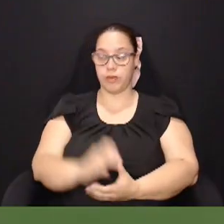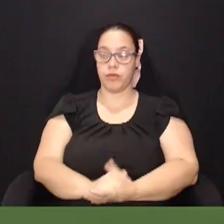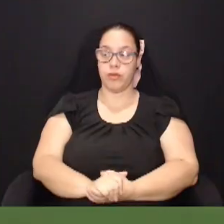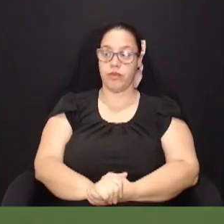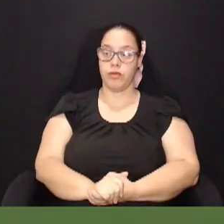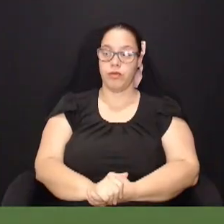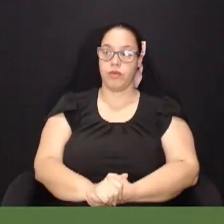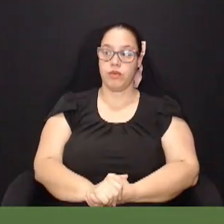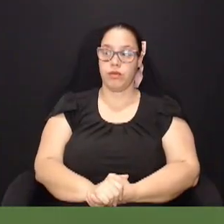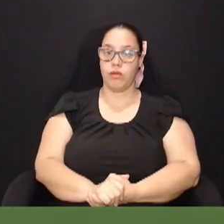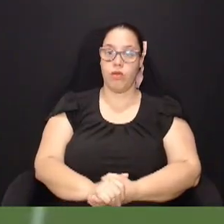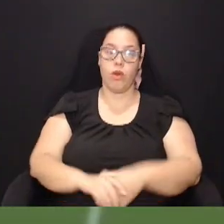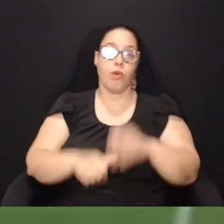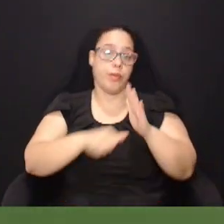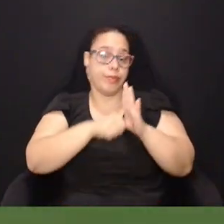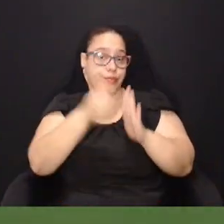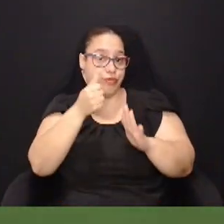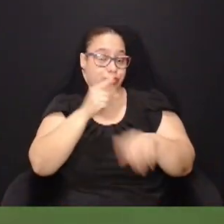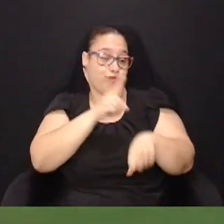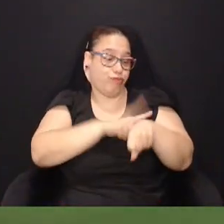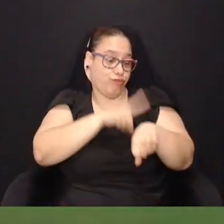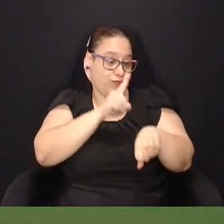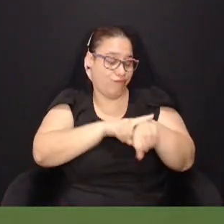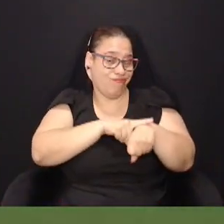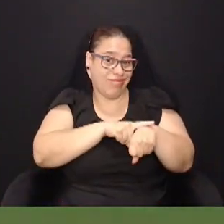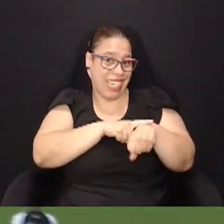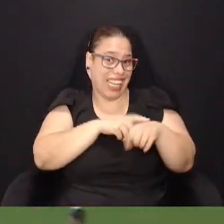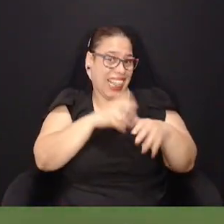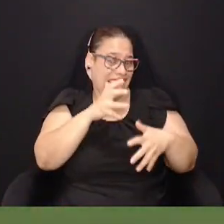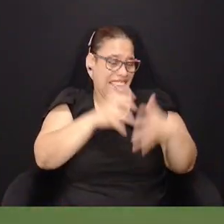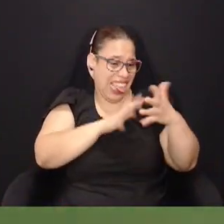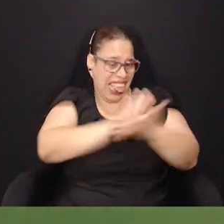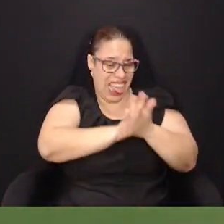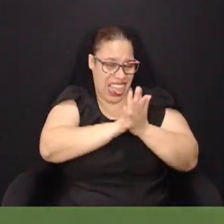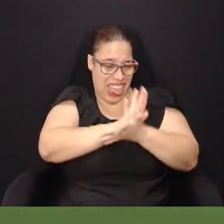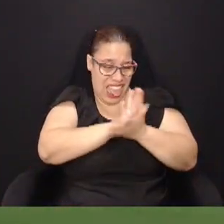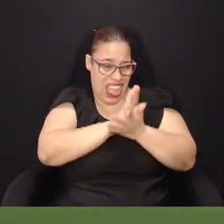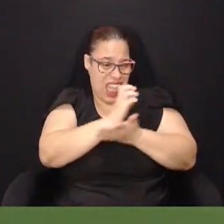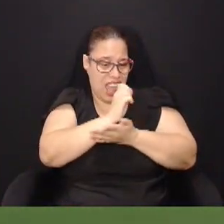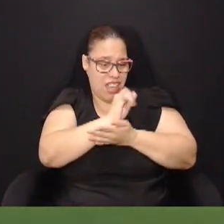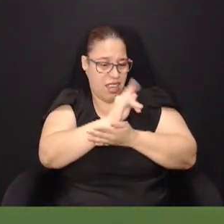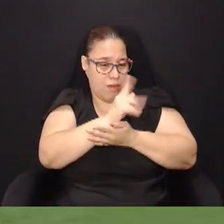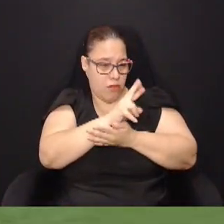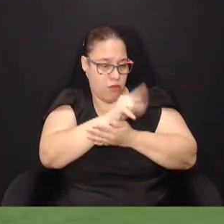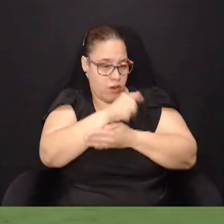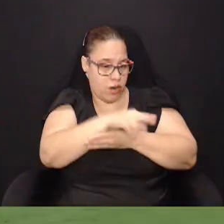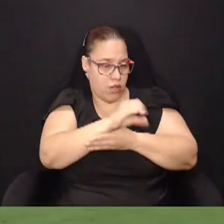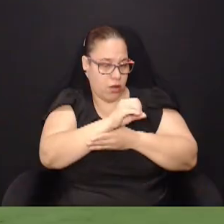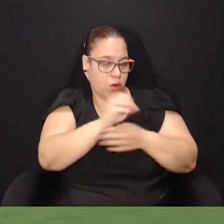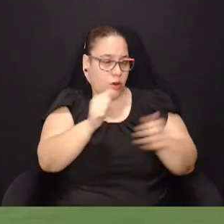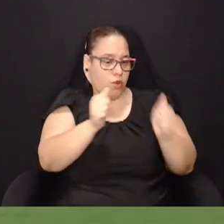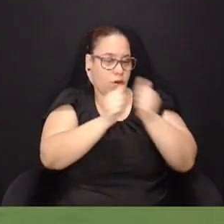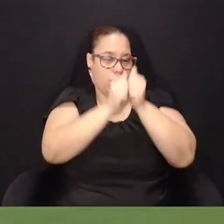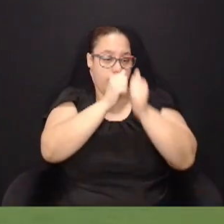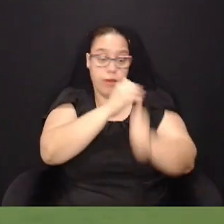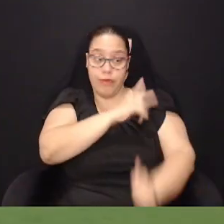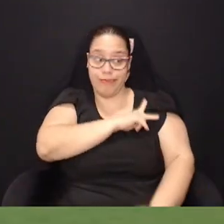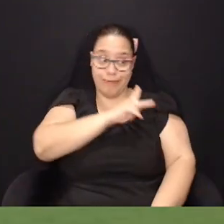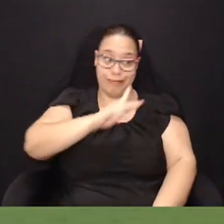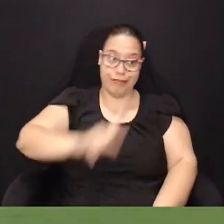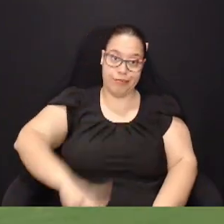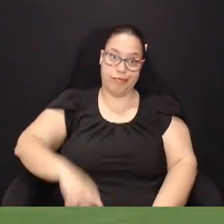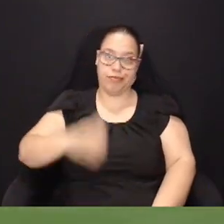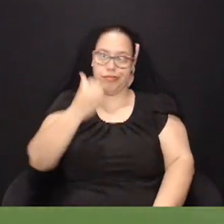O primeiro tempo foi um massacre do capivariano para cima da Ponte Preta. Logo aos 6